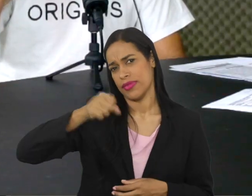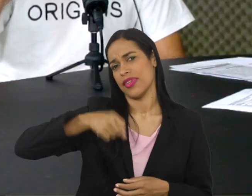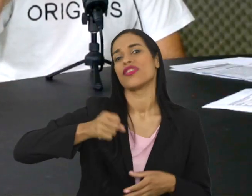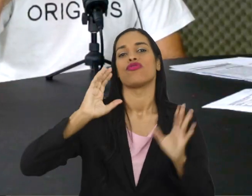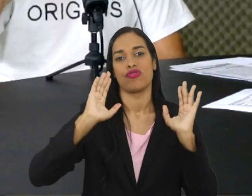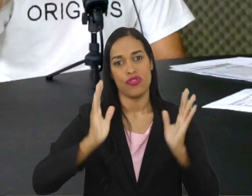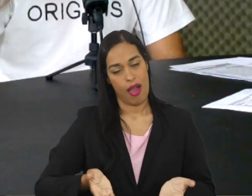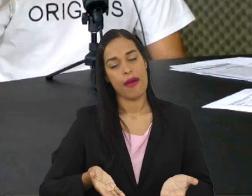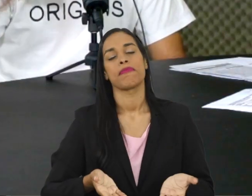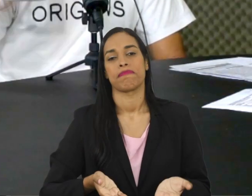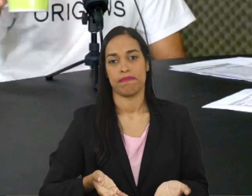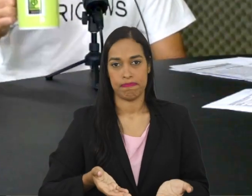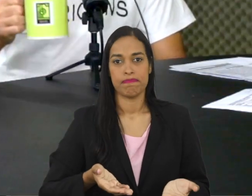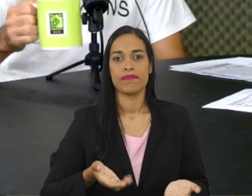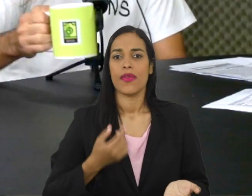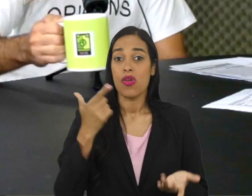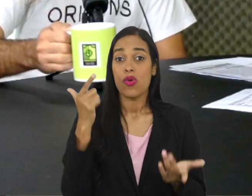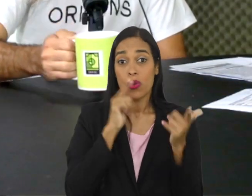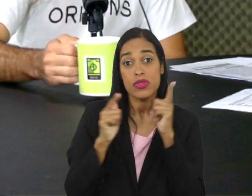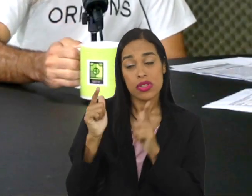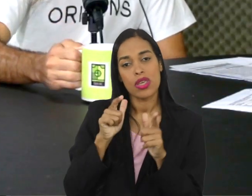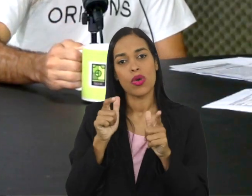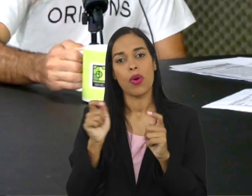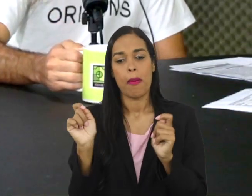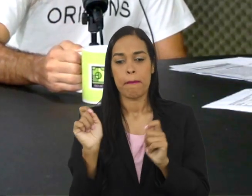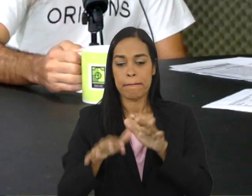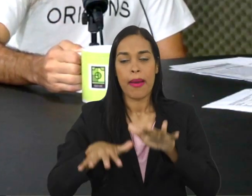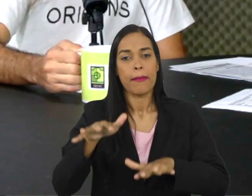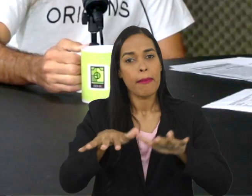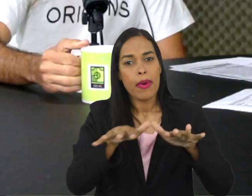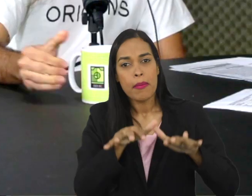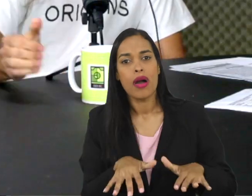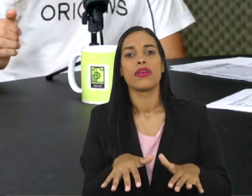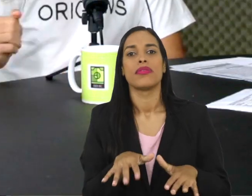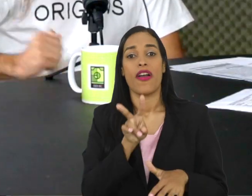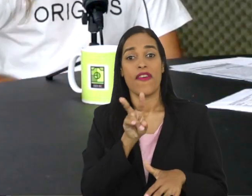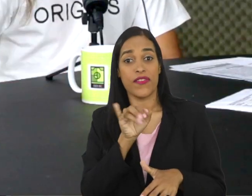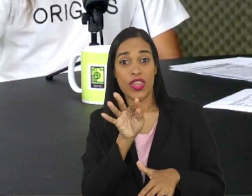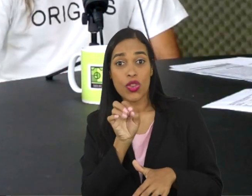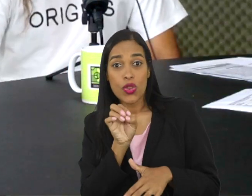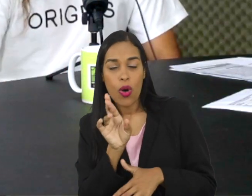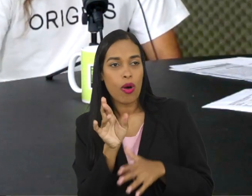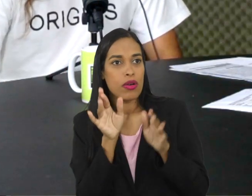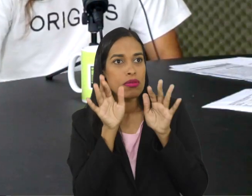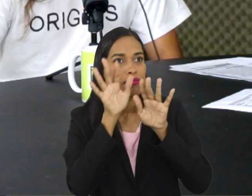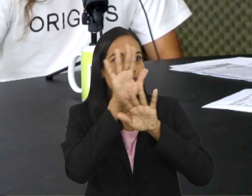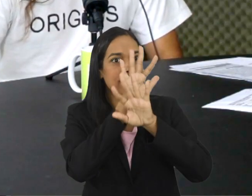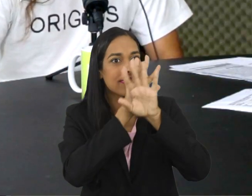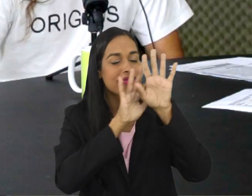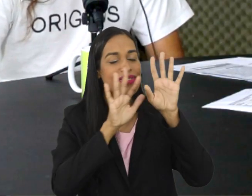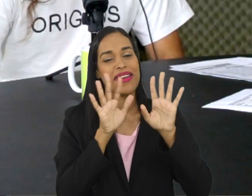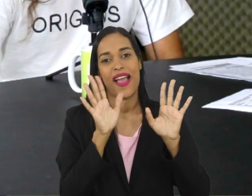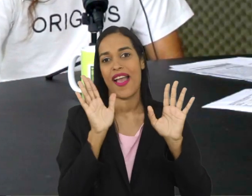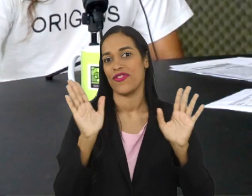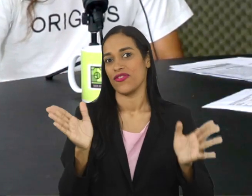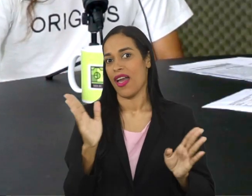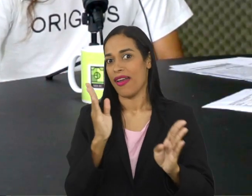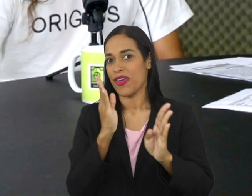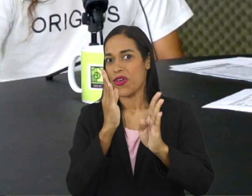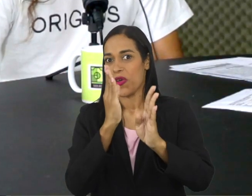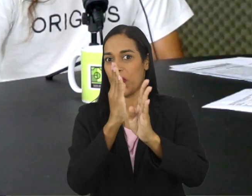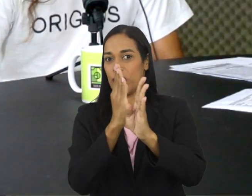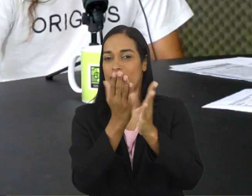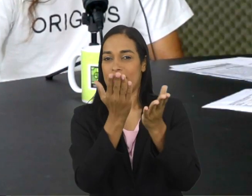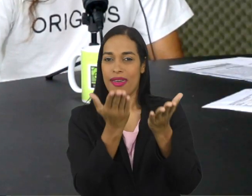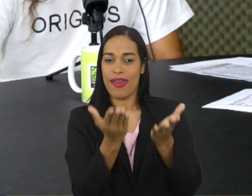Já conheciam a música. E vocês conseguiram tocar, e a partir daí, Vitor brilhou os olhos e disse assim, opa, já sei, já